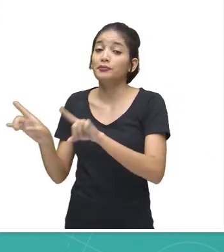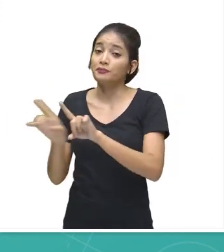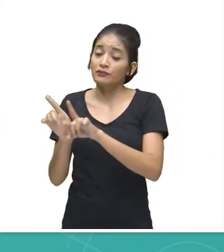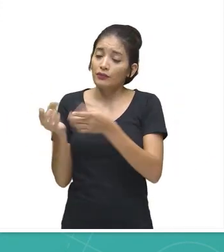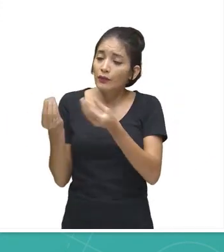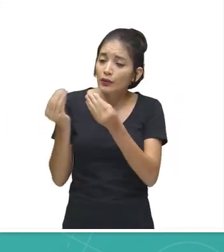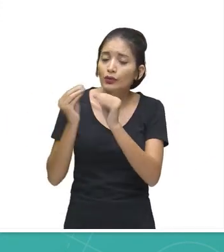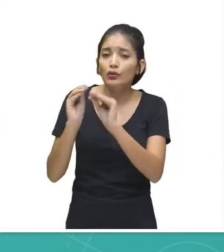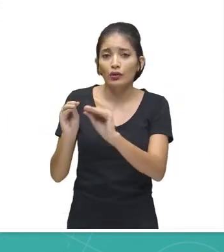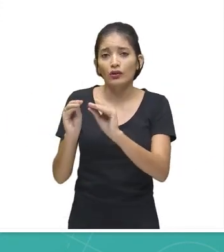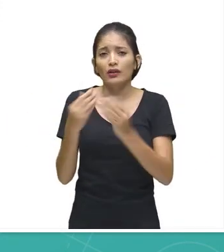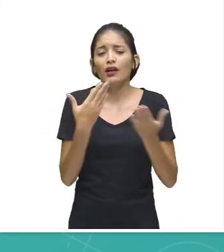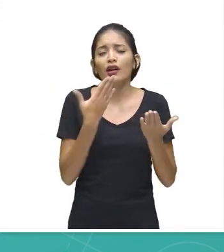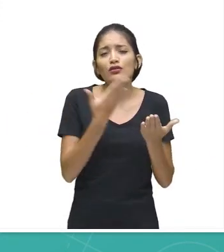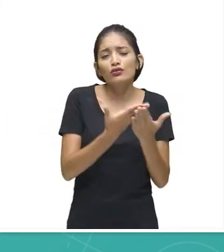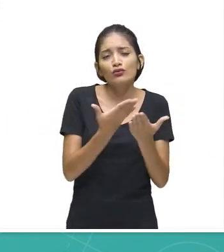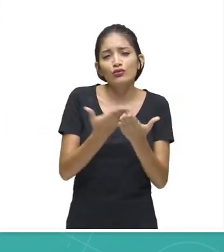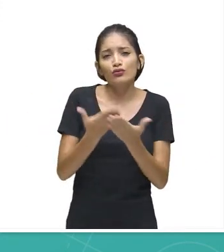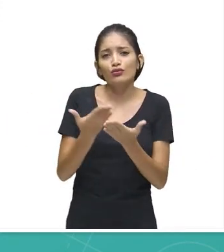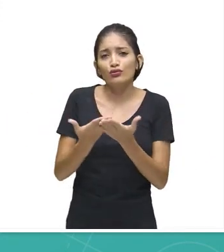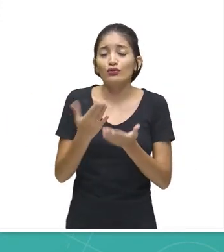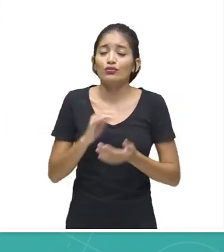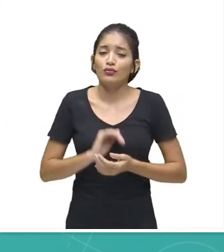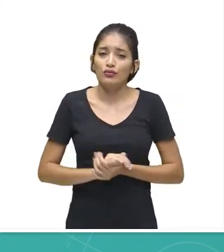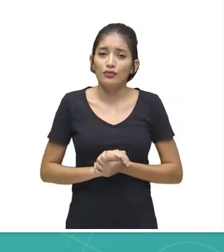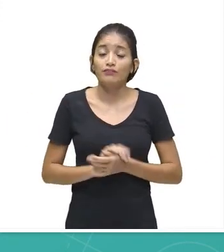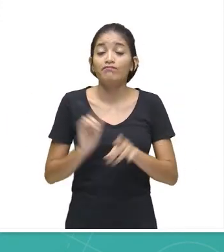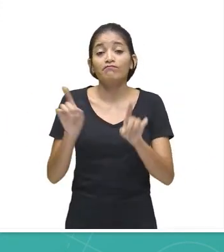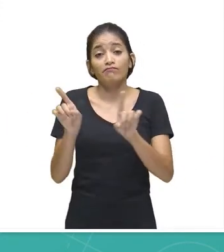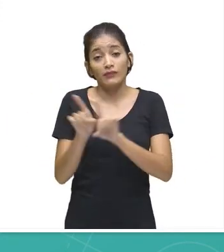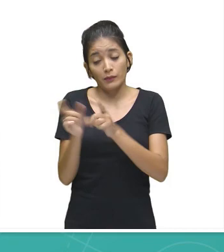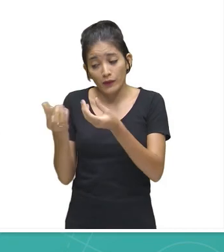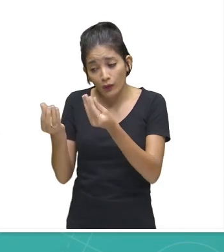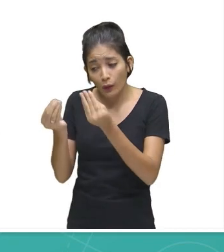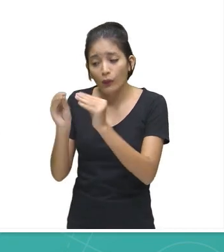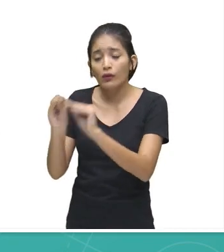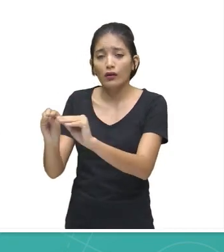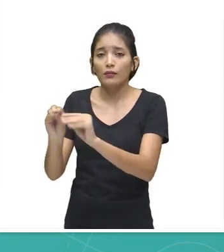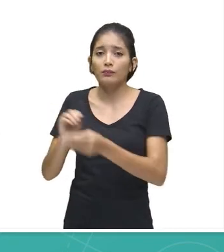colocar estudo, poderiam colocar aí